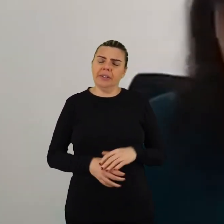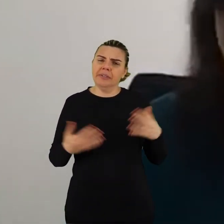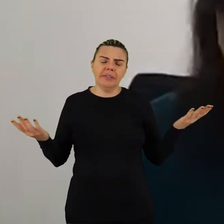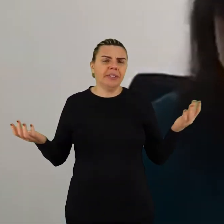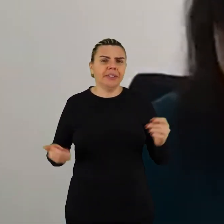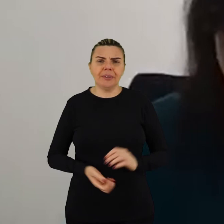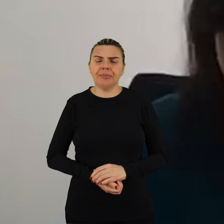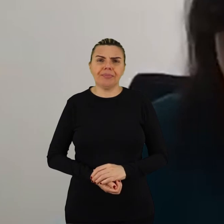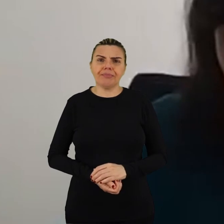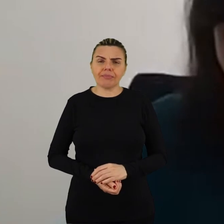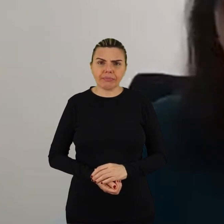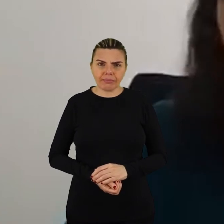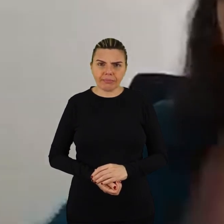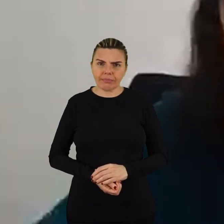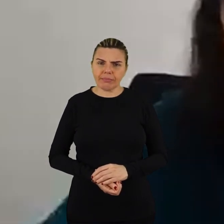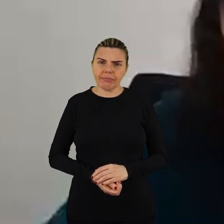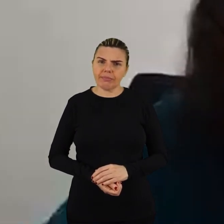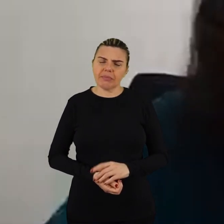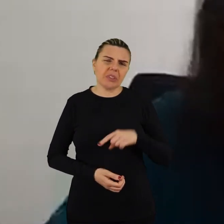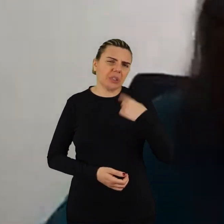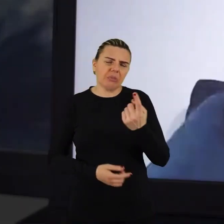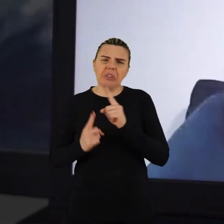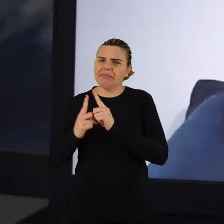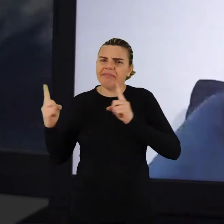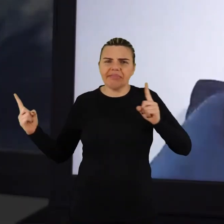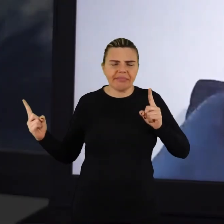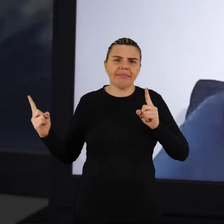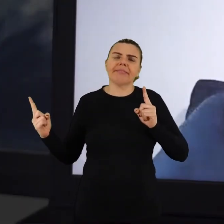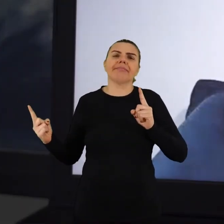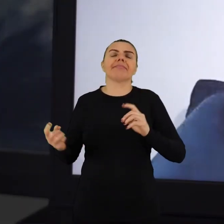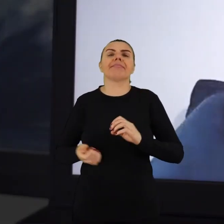enfim, a gente acabou se afastando e